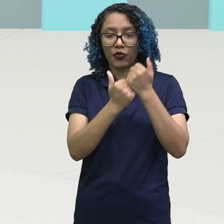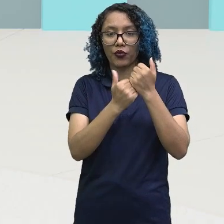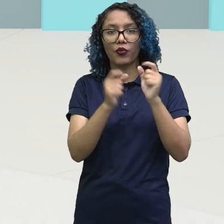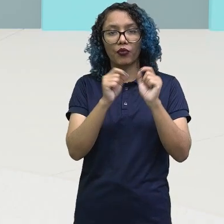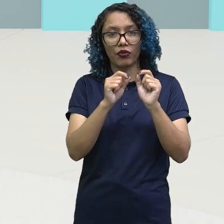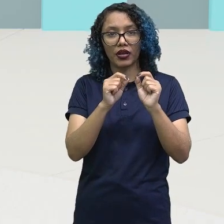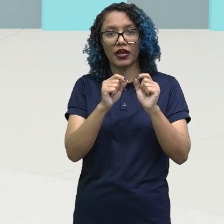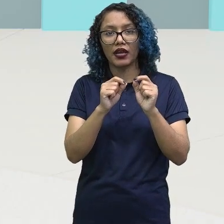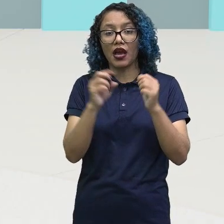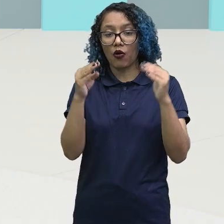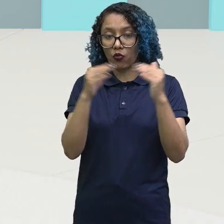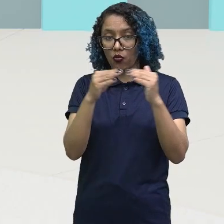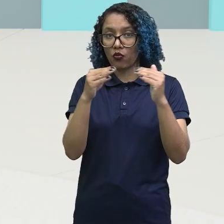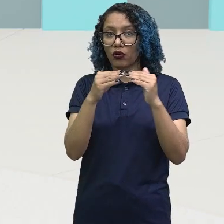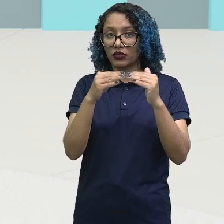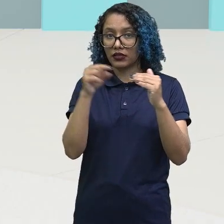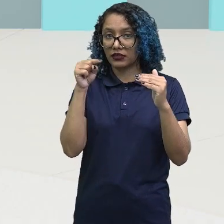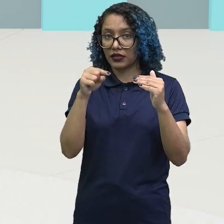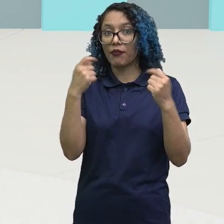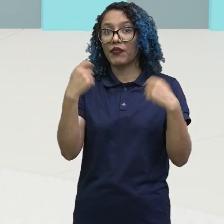sofre a concordância.